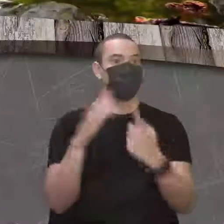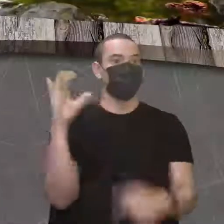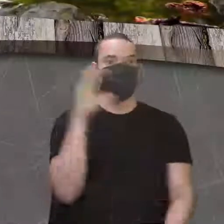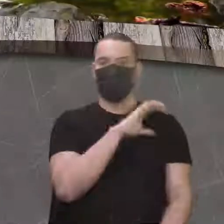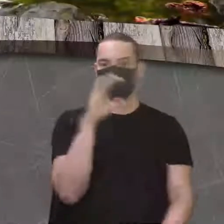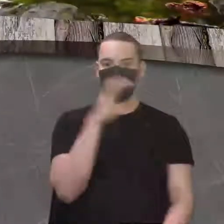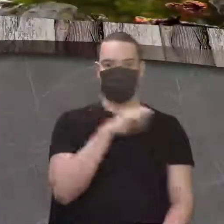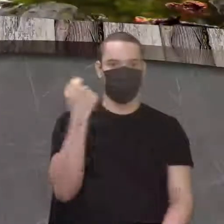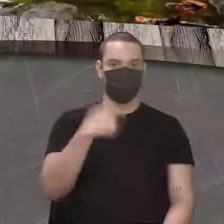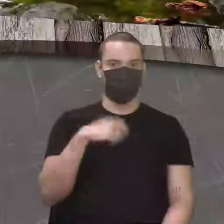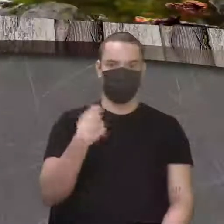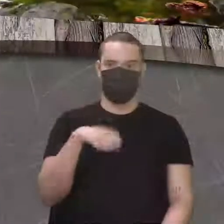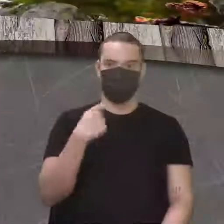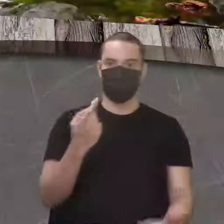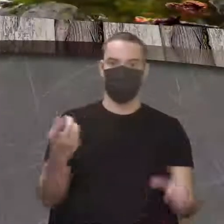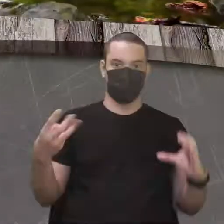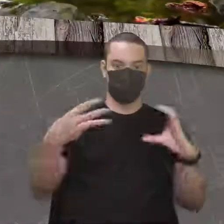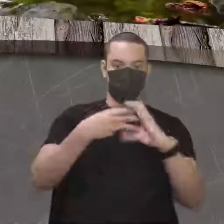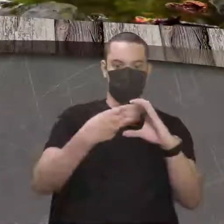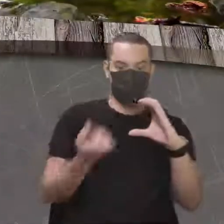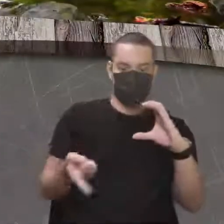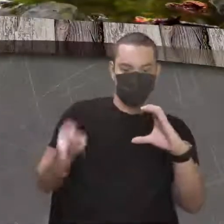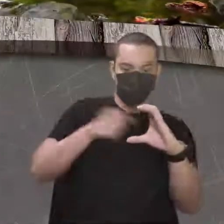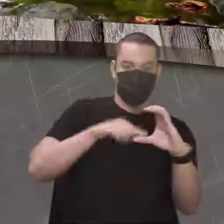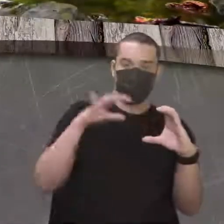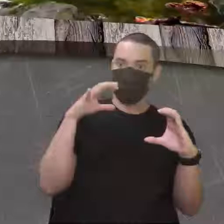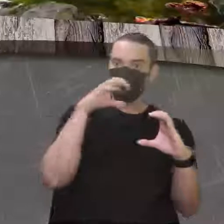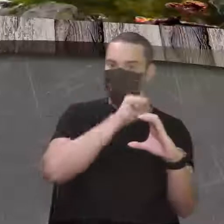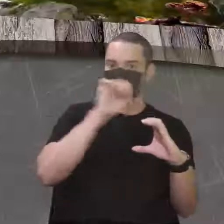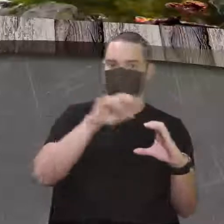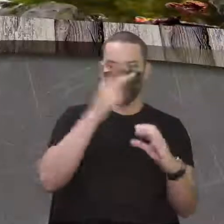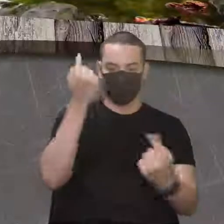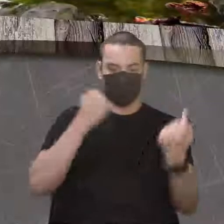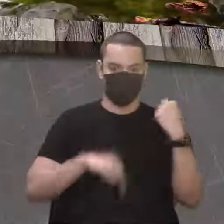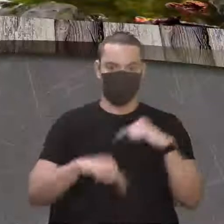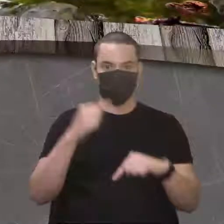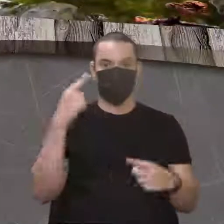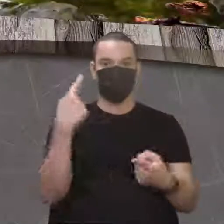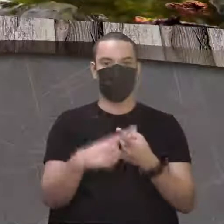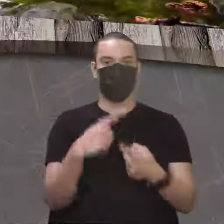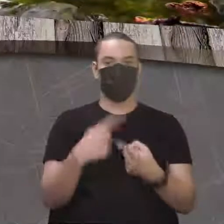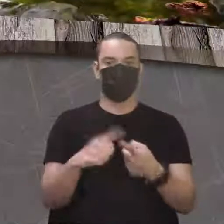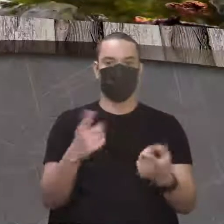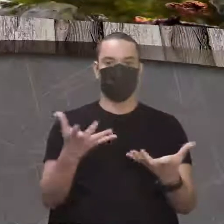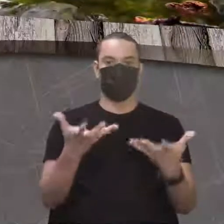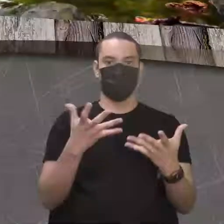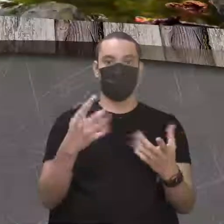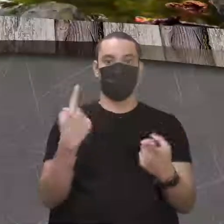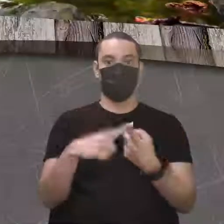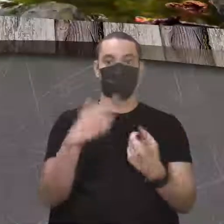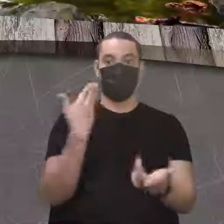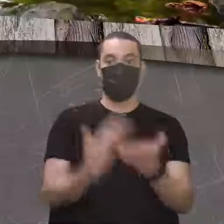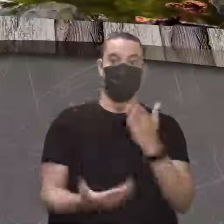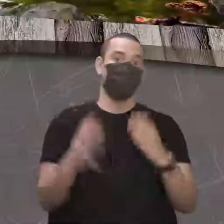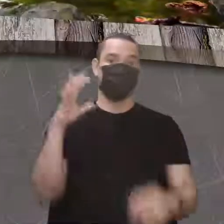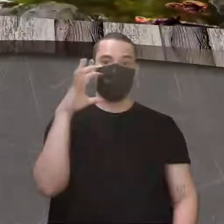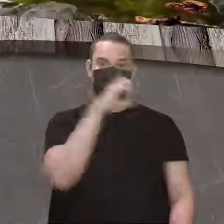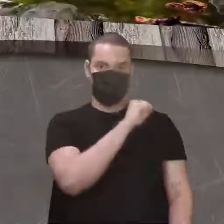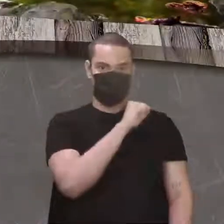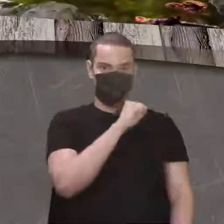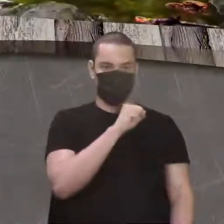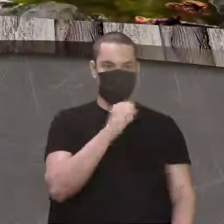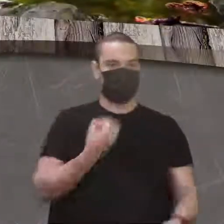que ser introduzido no organismo ou na célula que precisa estar ocorrendo esse efeito, para que ele perde o efeito muito rápido,